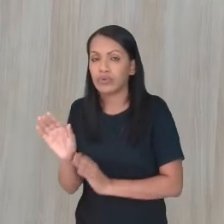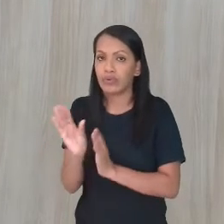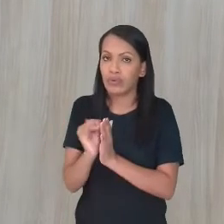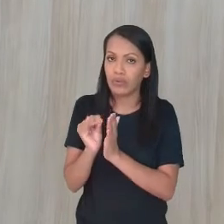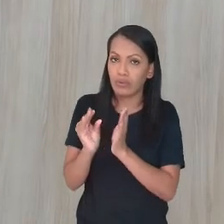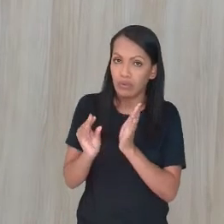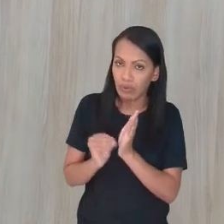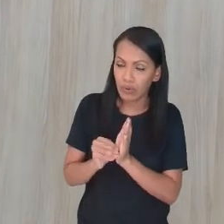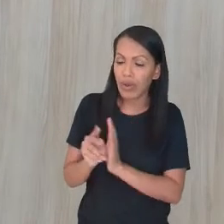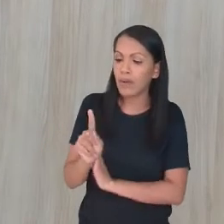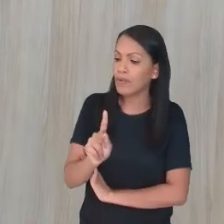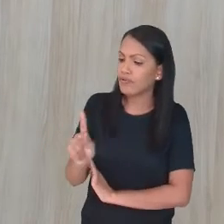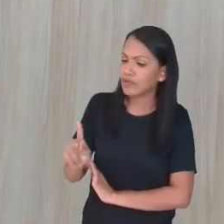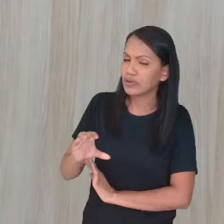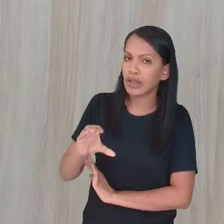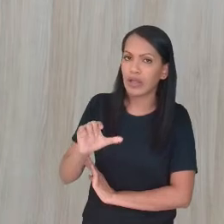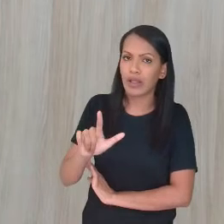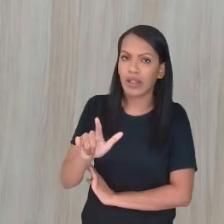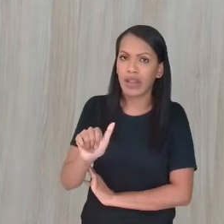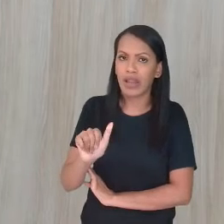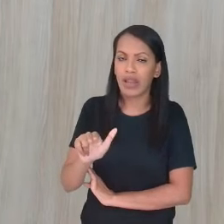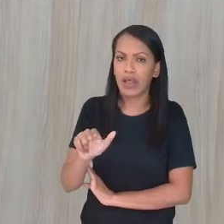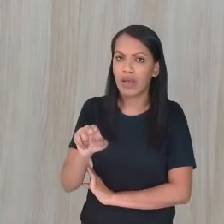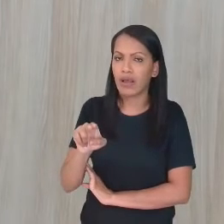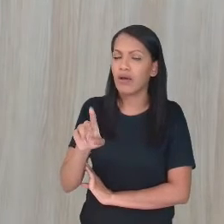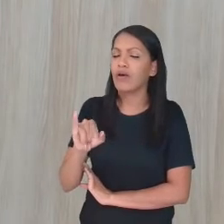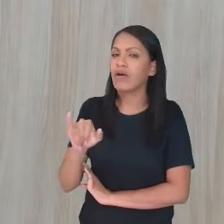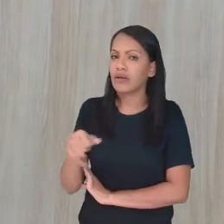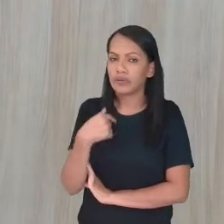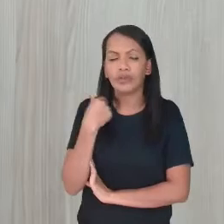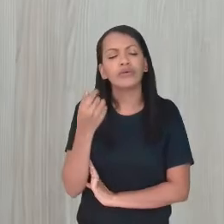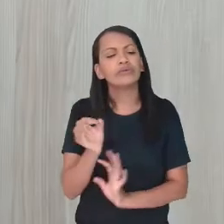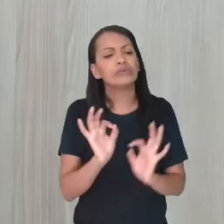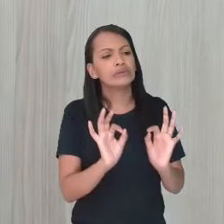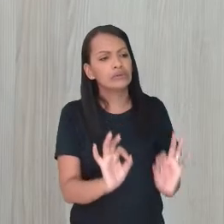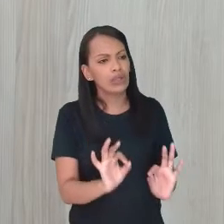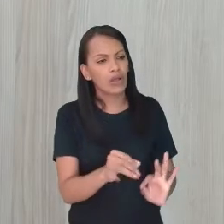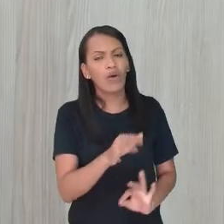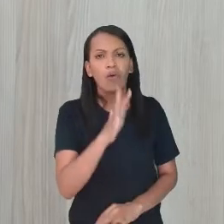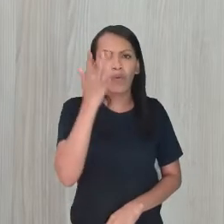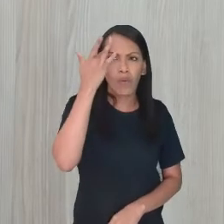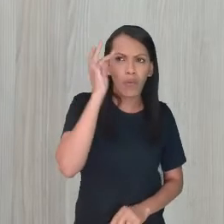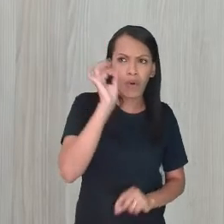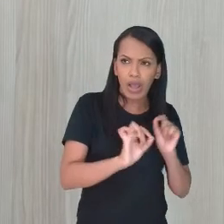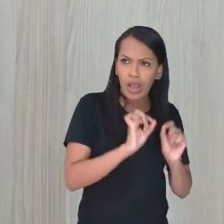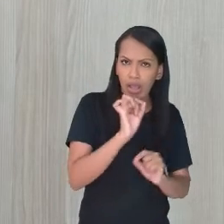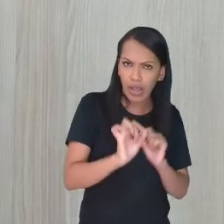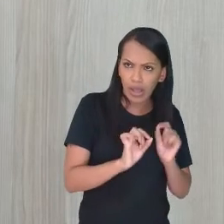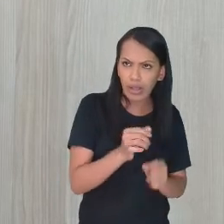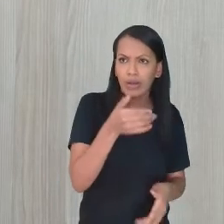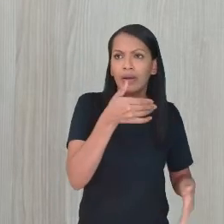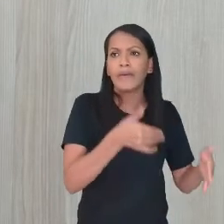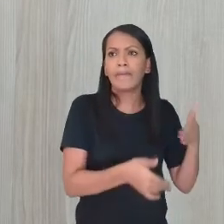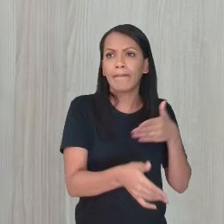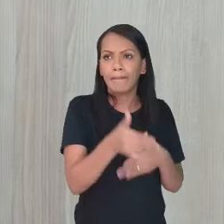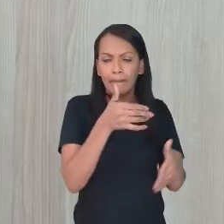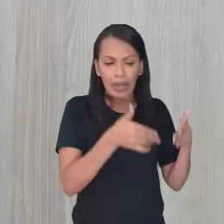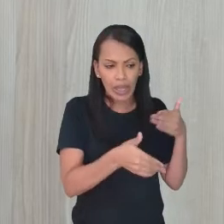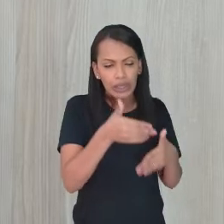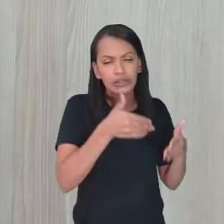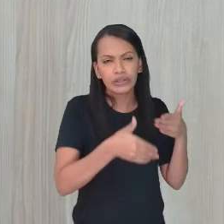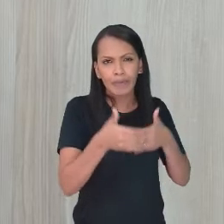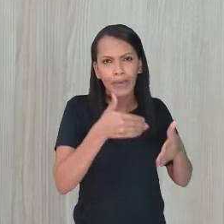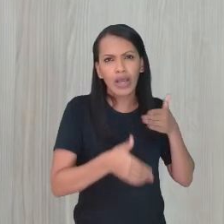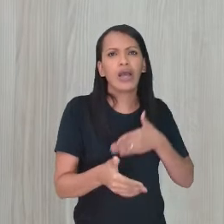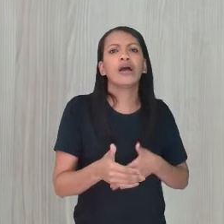conteúdos. E aí, professora Cláudia, tudo certo? Tudo certo, professora. Eu acho que todo mundo aqui está participando direitinho